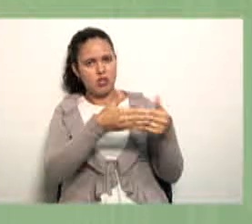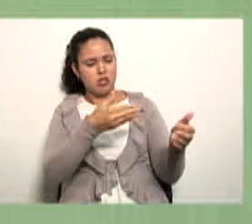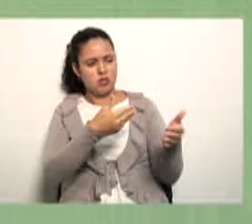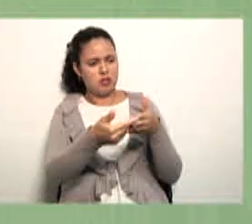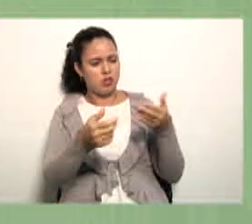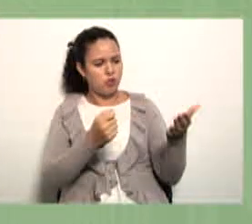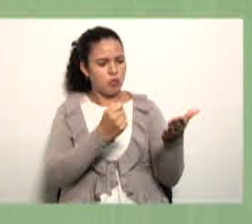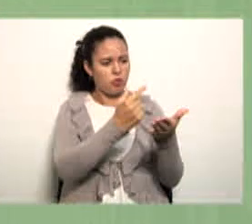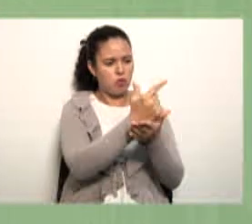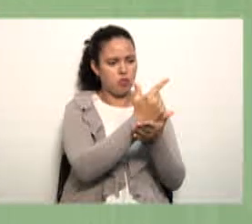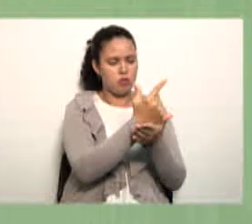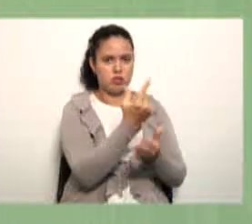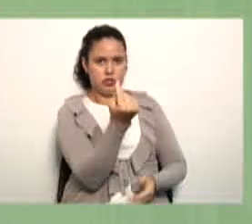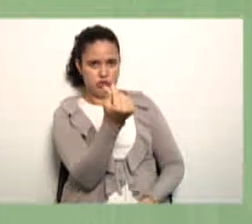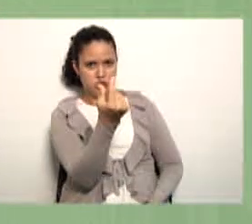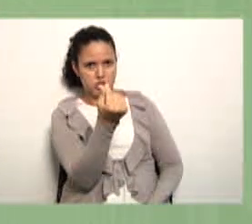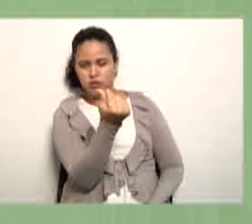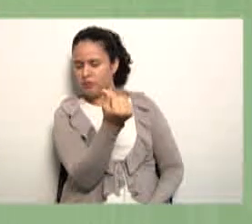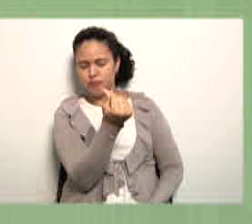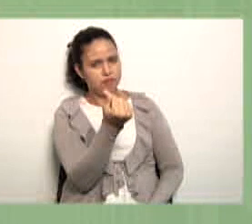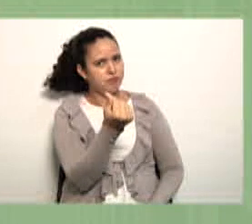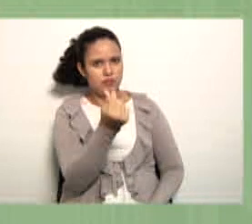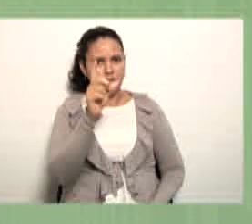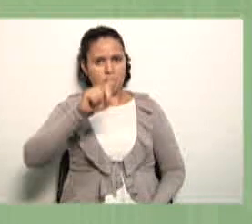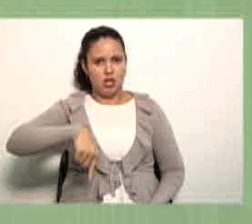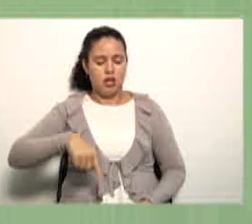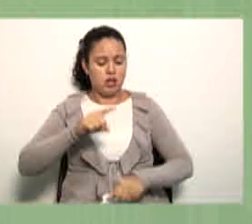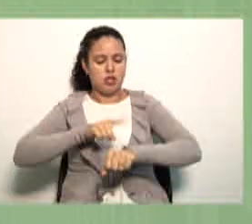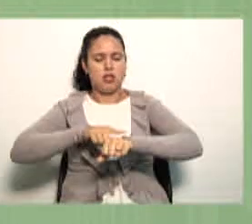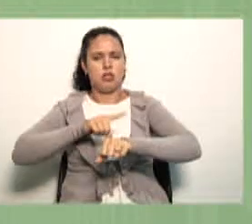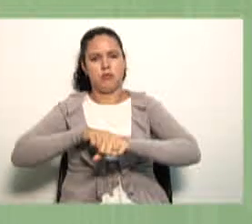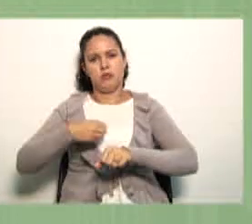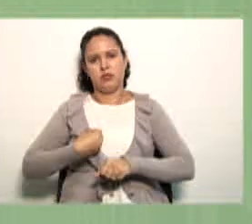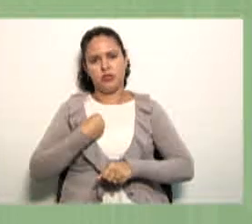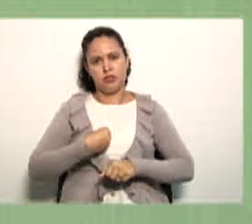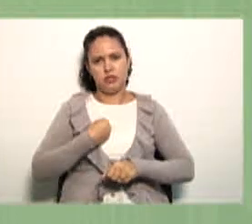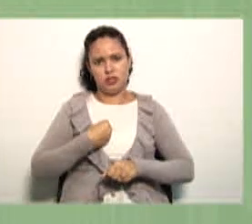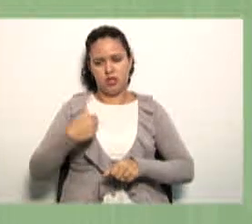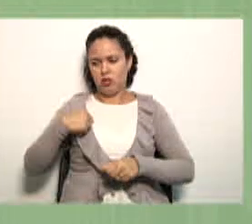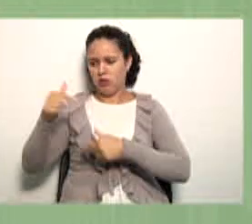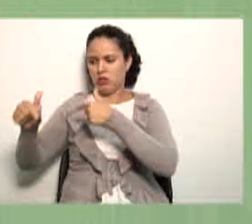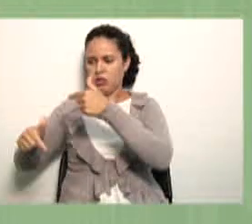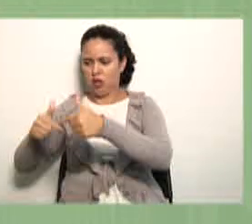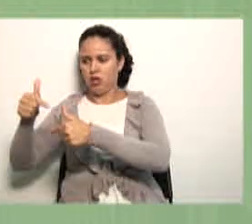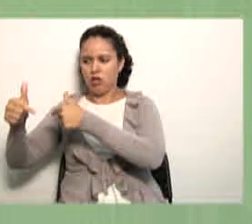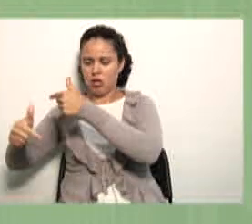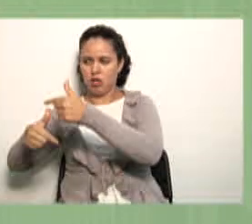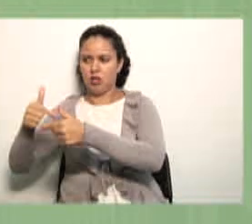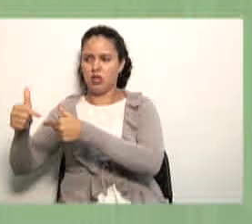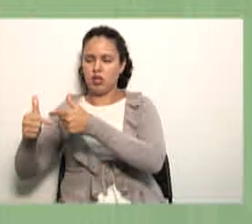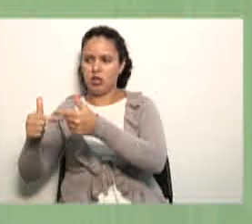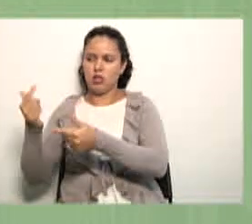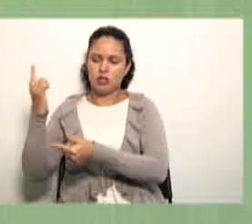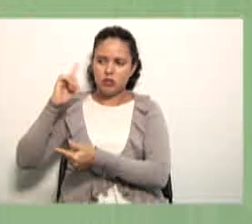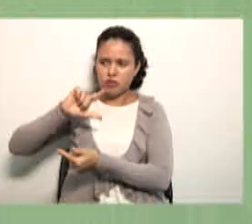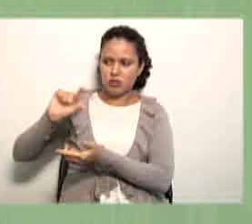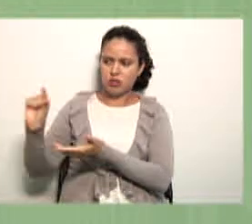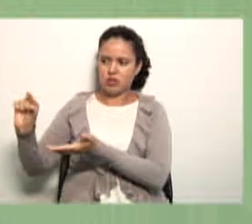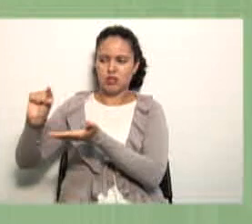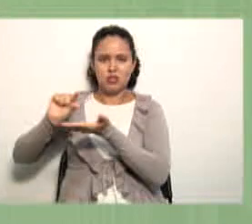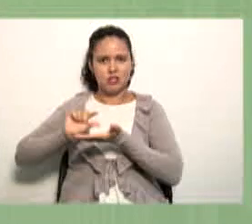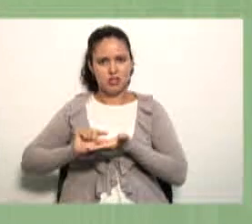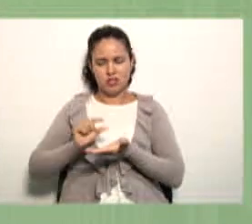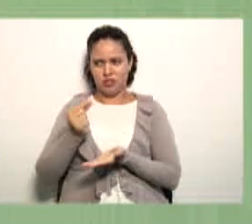gastar para ter esse dinheiro. Essa é uma frase do José Mujica, que foi presidente e hoje em dia é